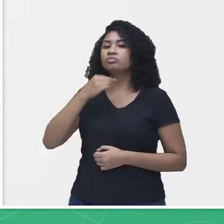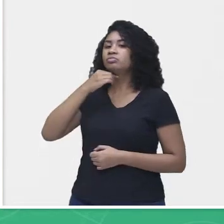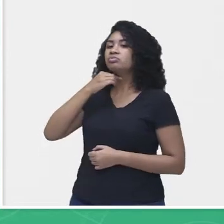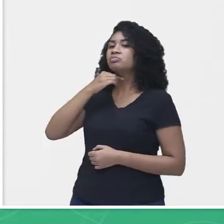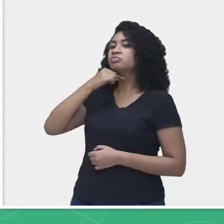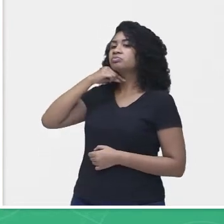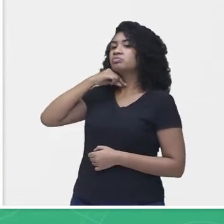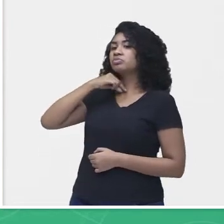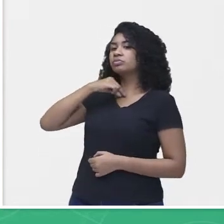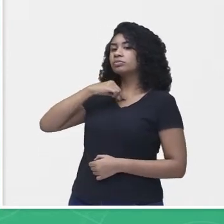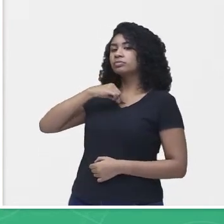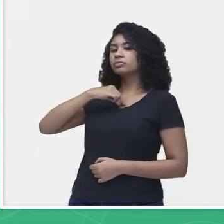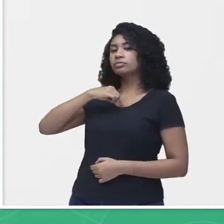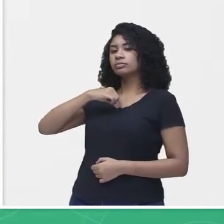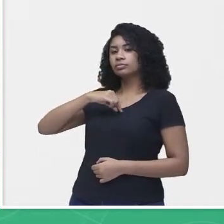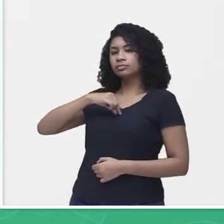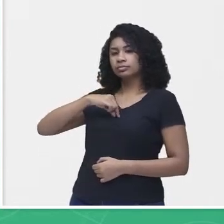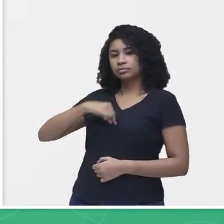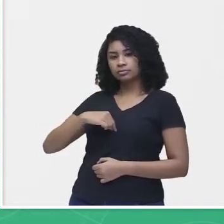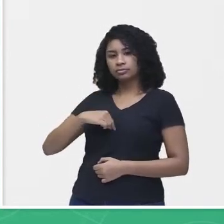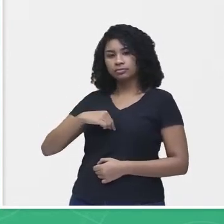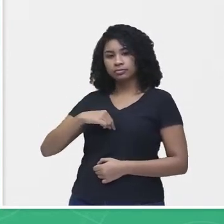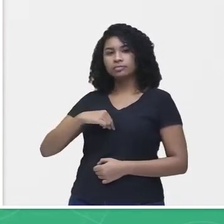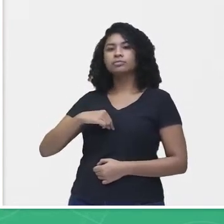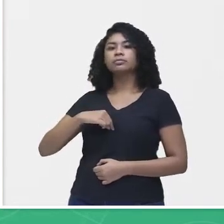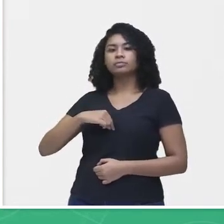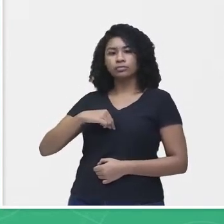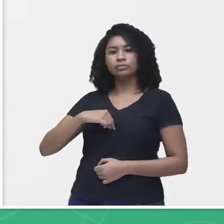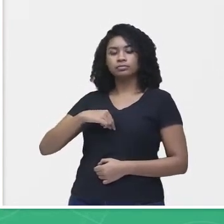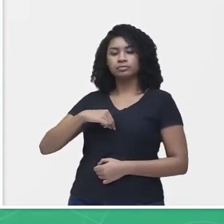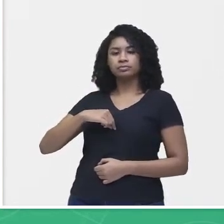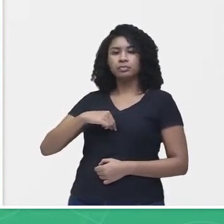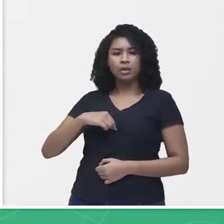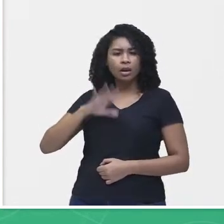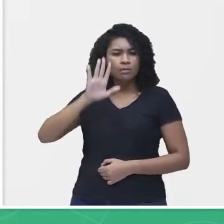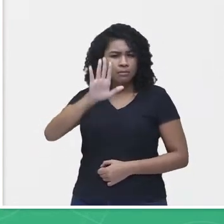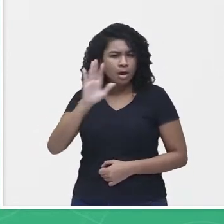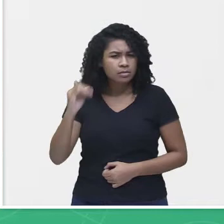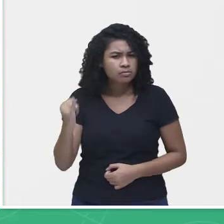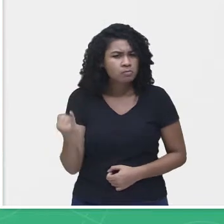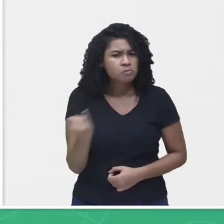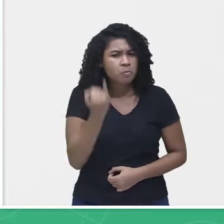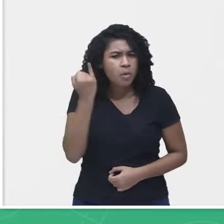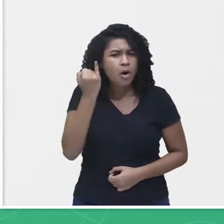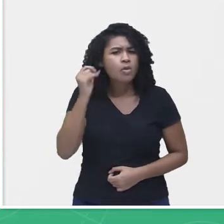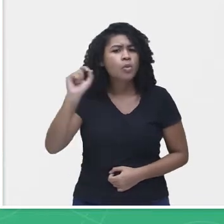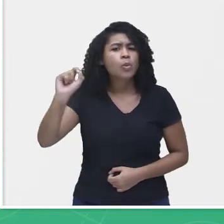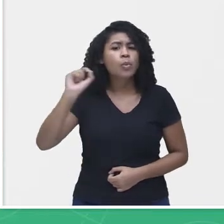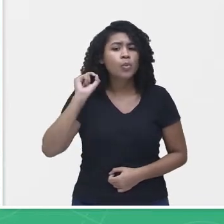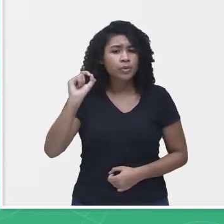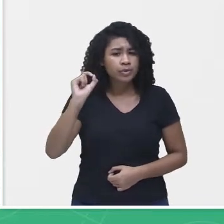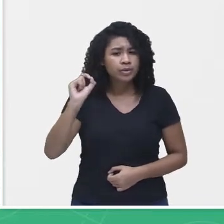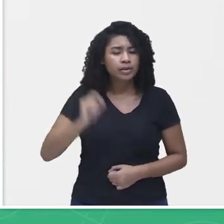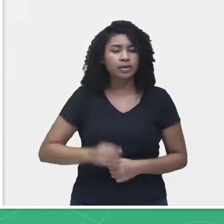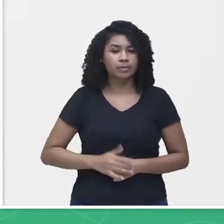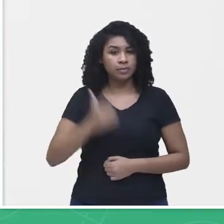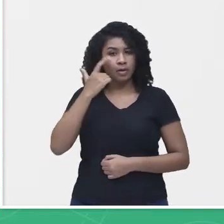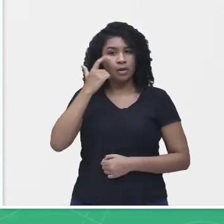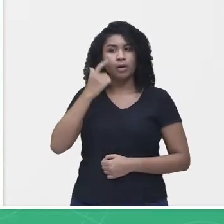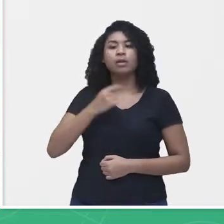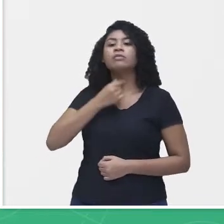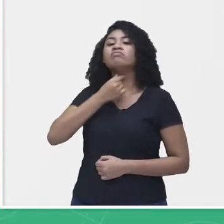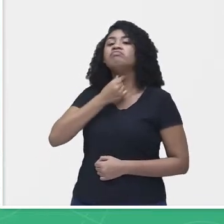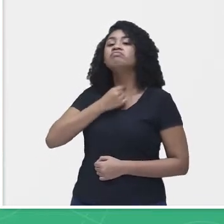esôfago, através da deglutição. Uma coisa importante aqui, a faringe, gente, é um órgão que